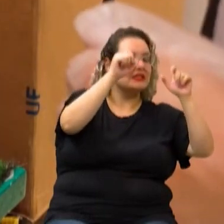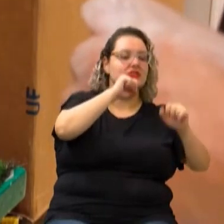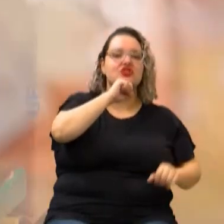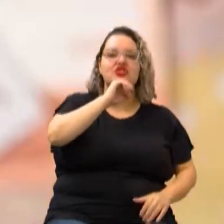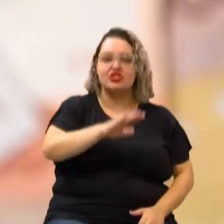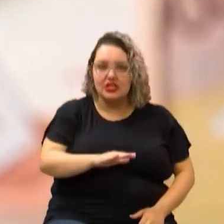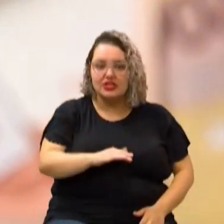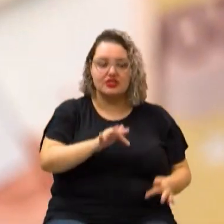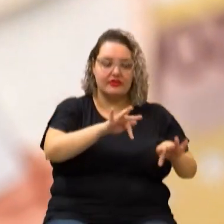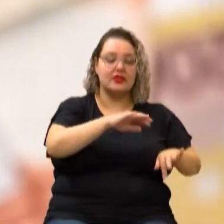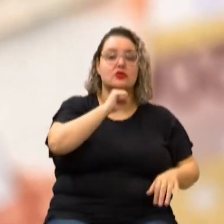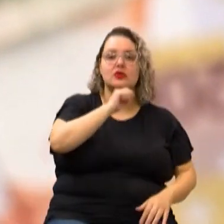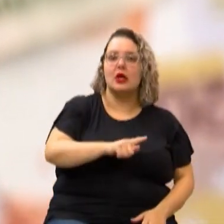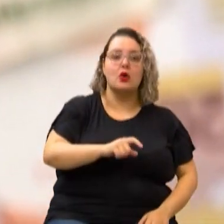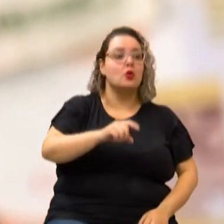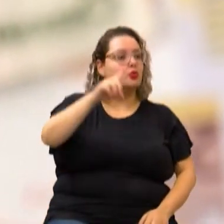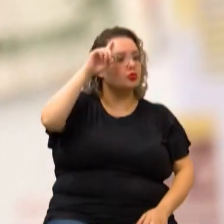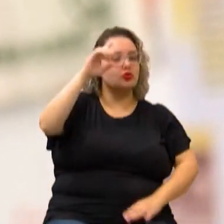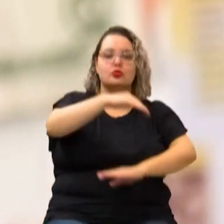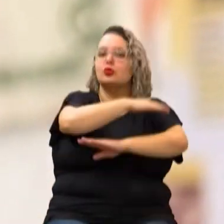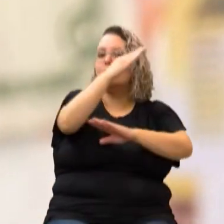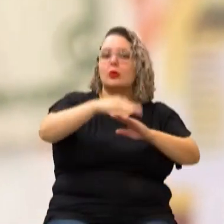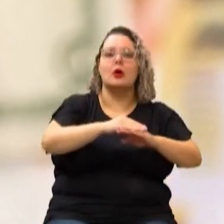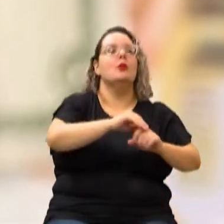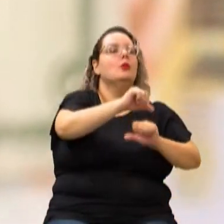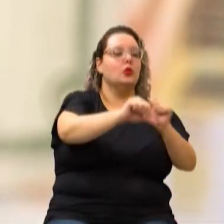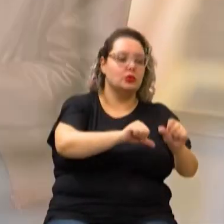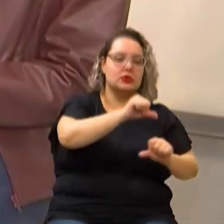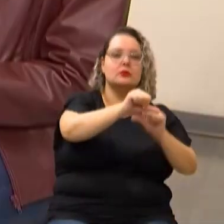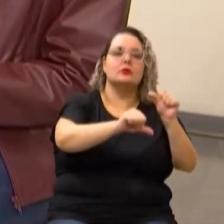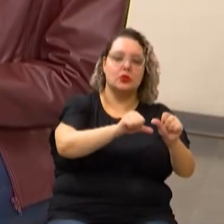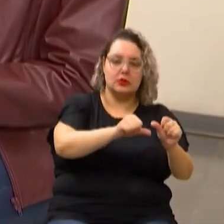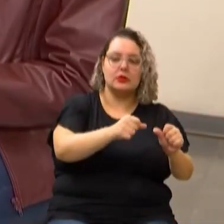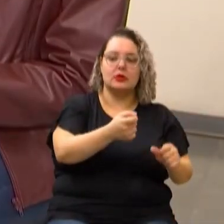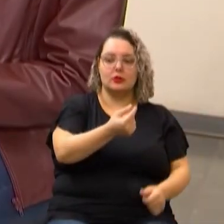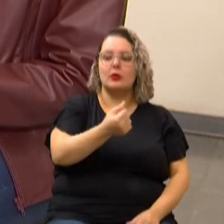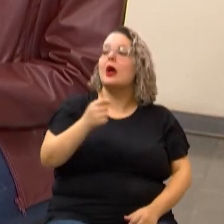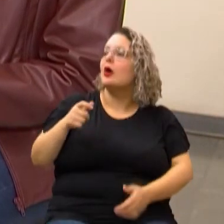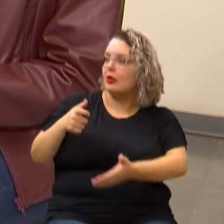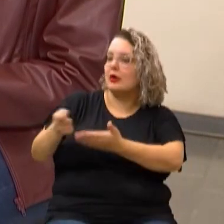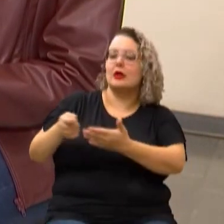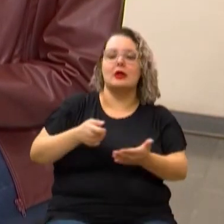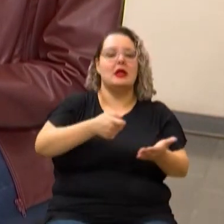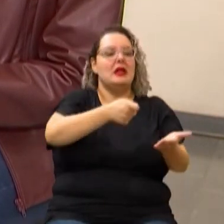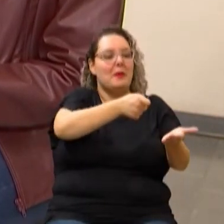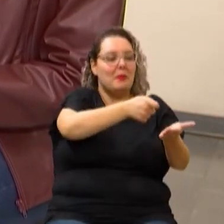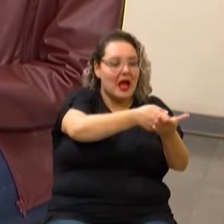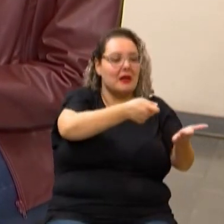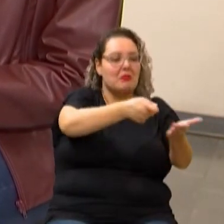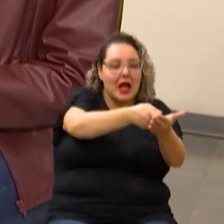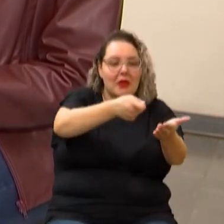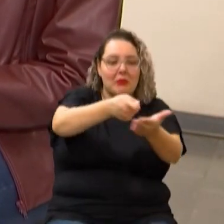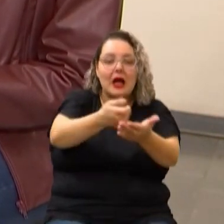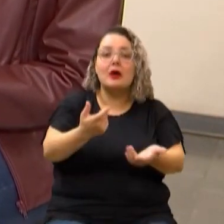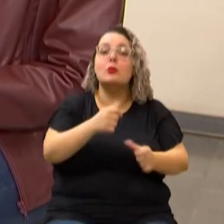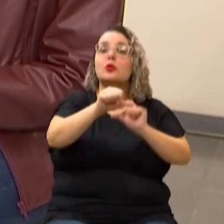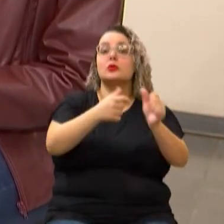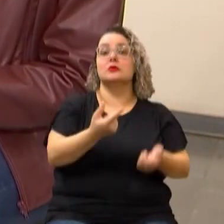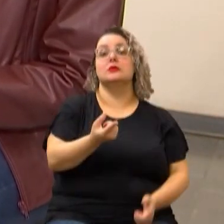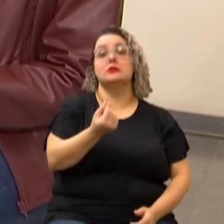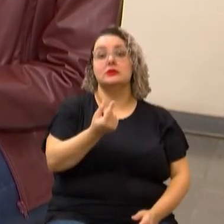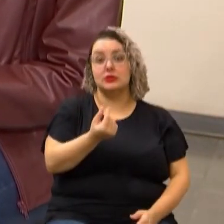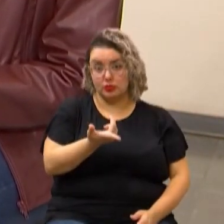preços. E isso vai impactando no nosso bolso, porque o salário ele não está subindo, mas eu vou sentir esse aumento no